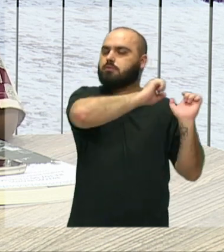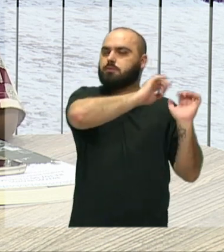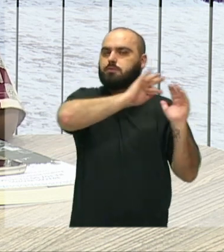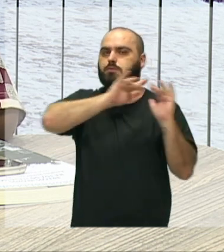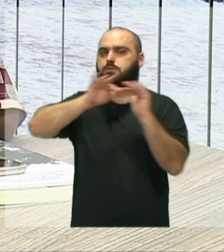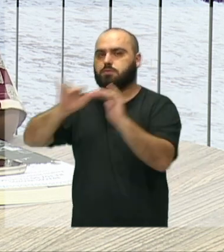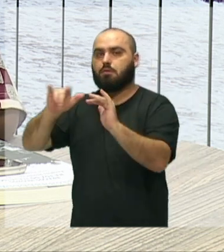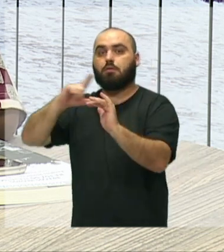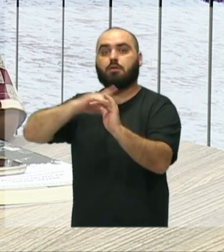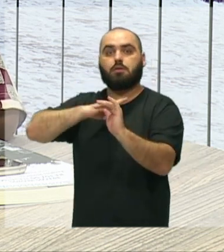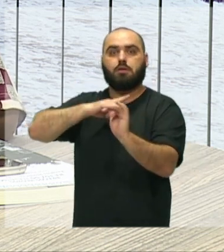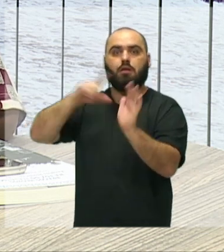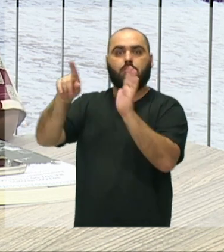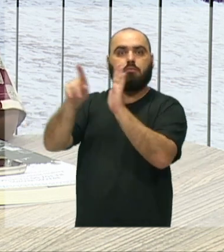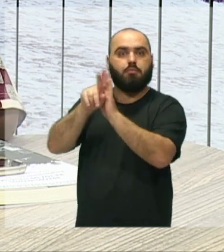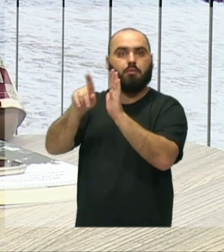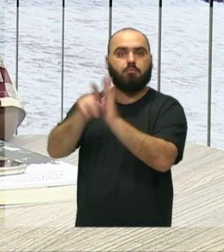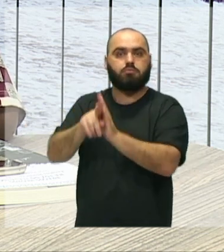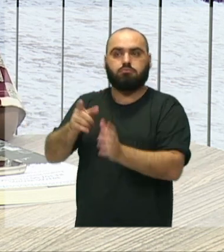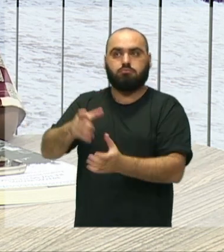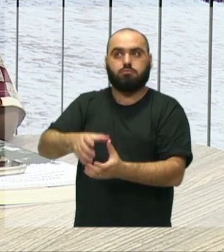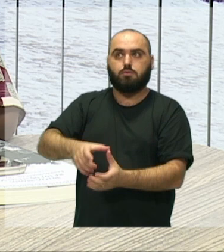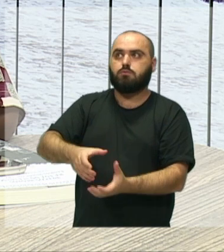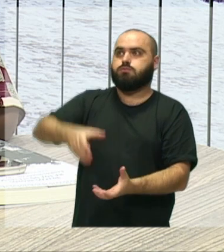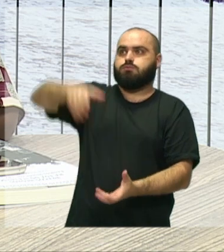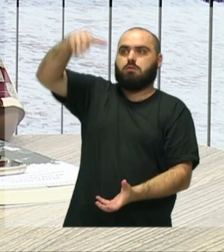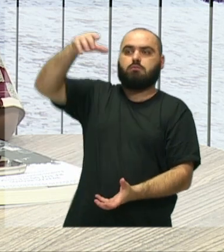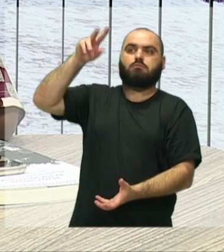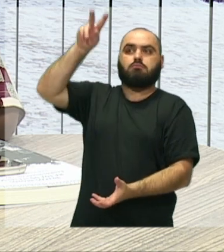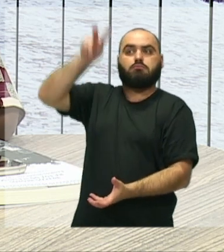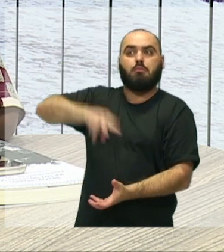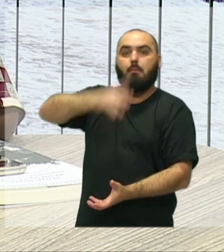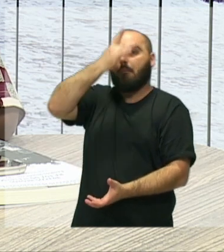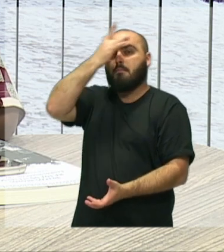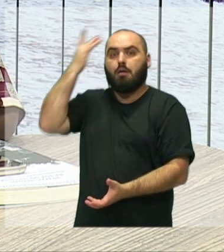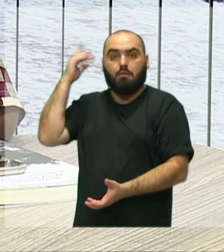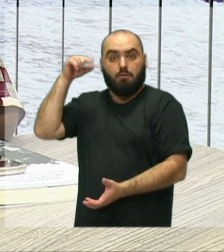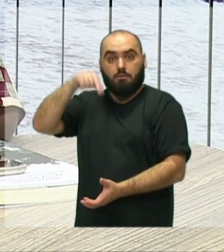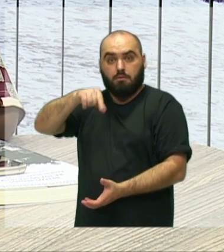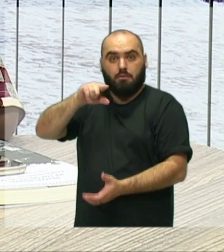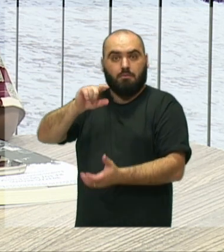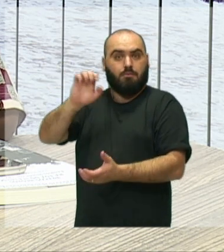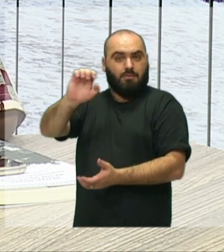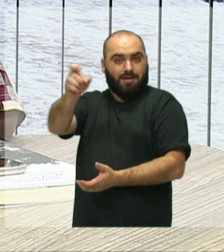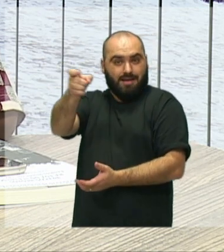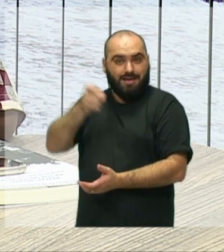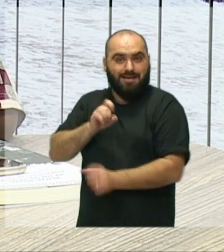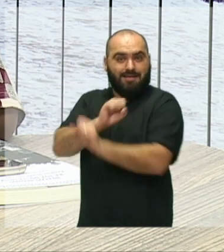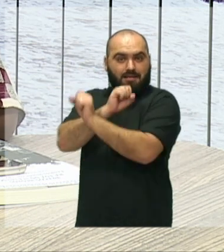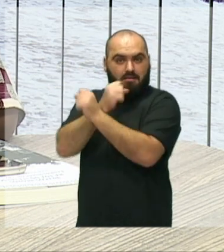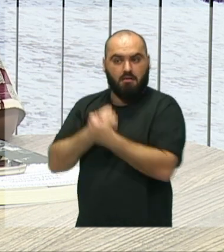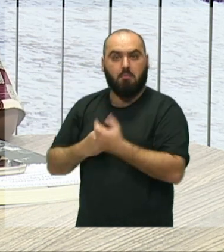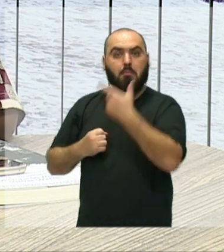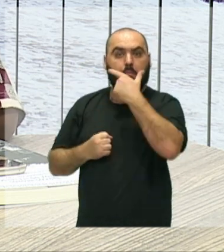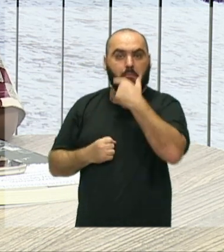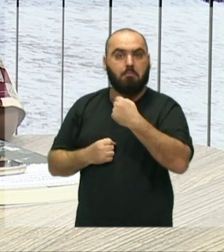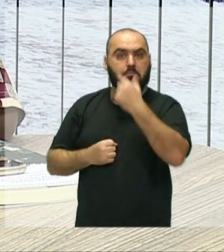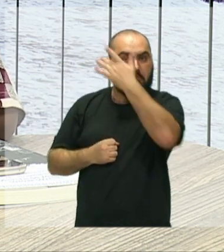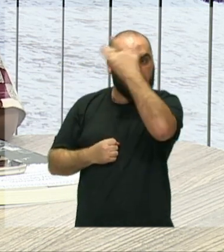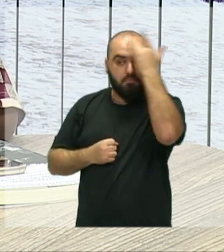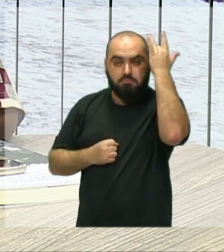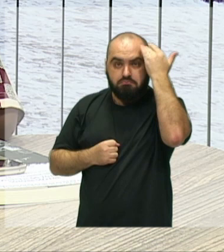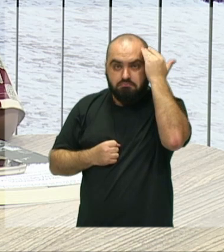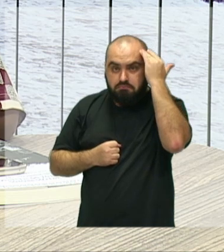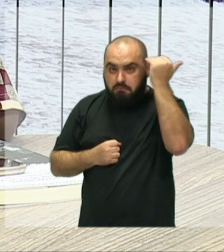uma estátua de um ex-escravizado lá, que é tido como vamos dizer assim, santo, que faz milagre e coisa e